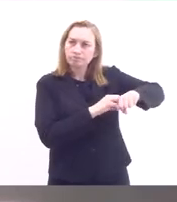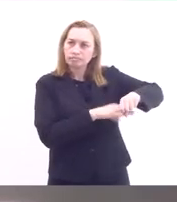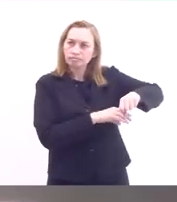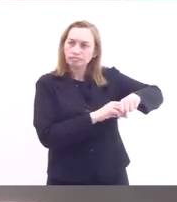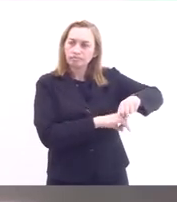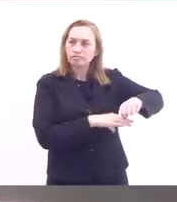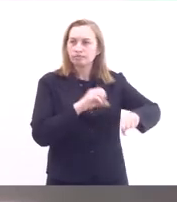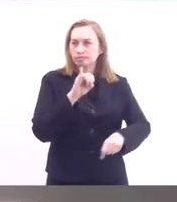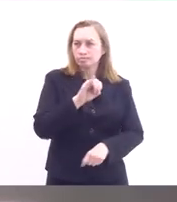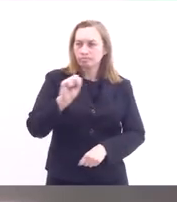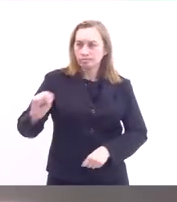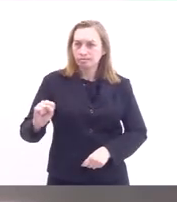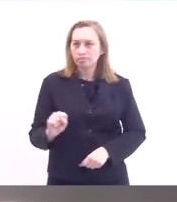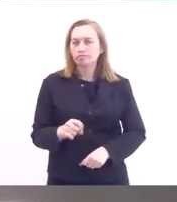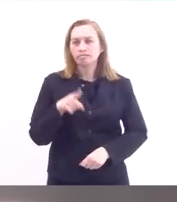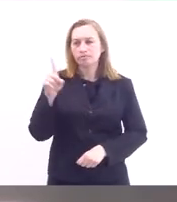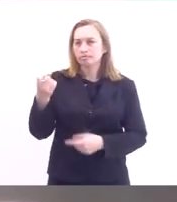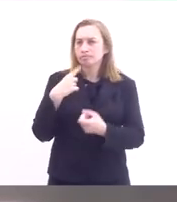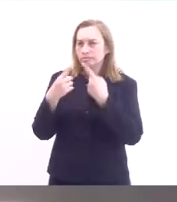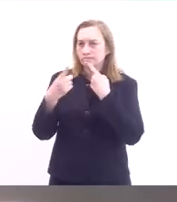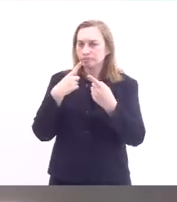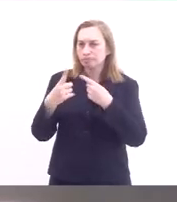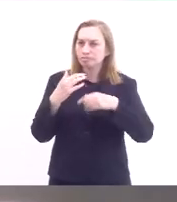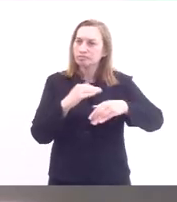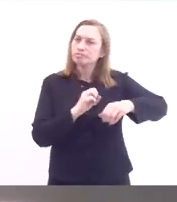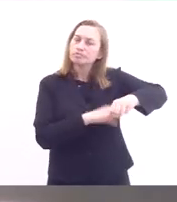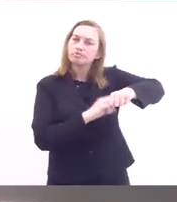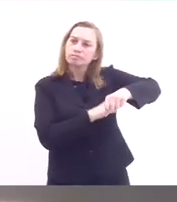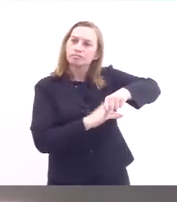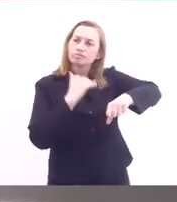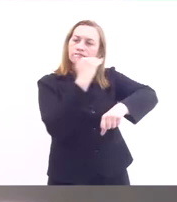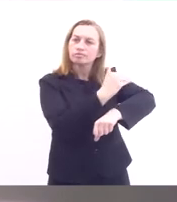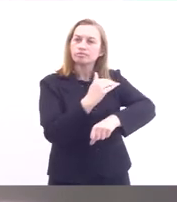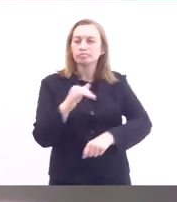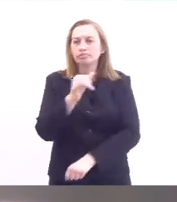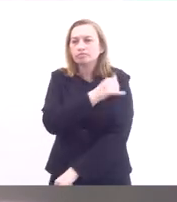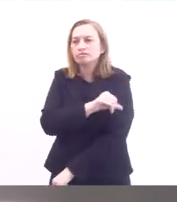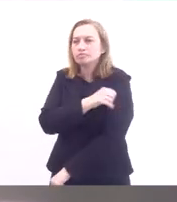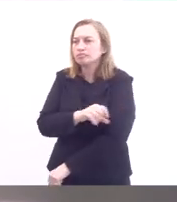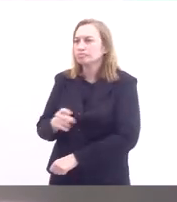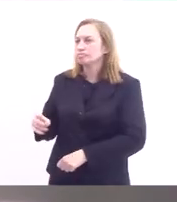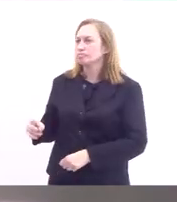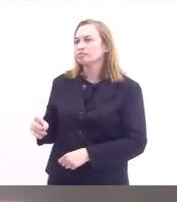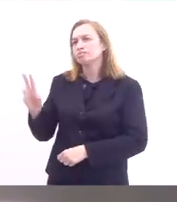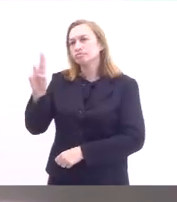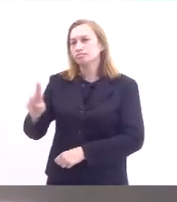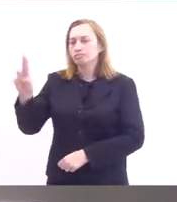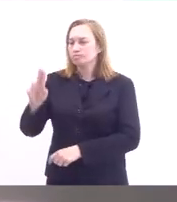Rio, a Universidade Federal Rural, não sei se o Nelson lembra, chegou a simular